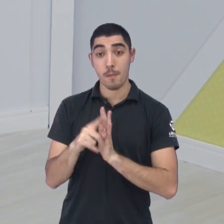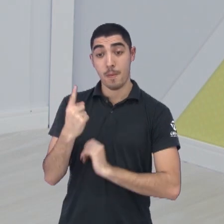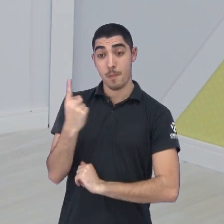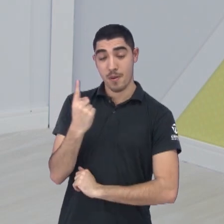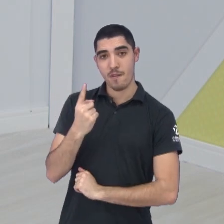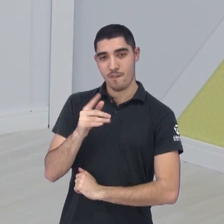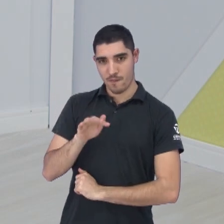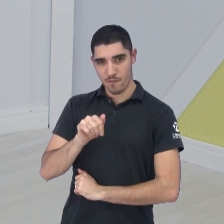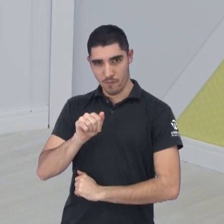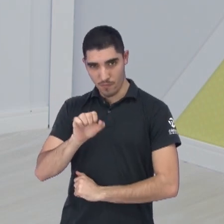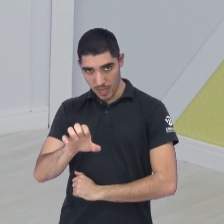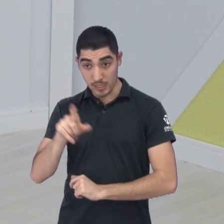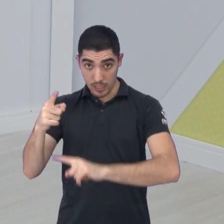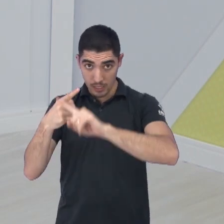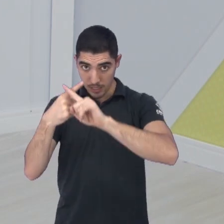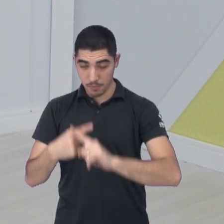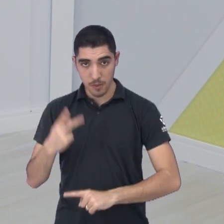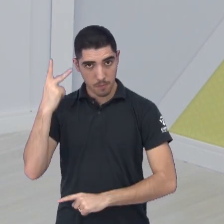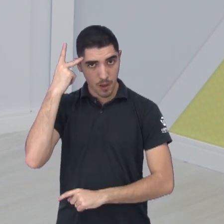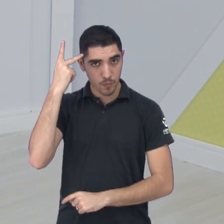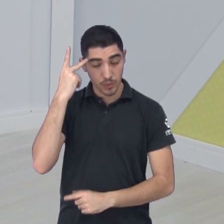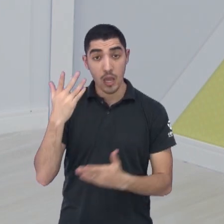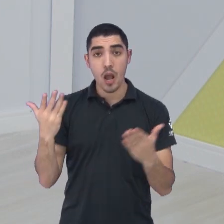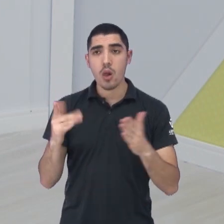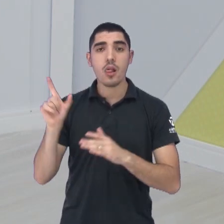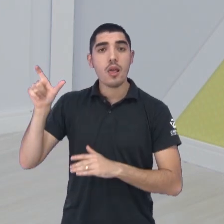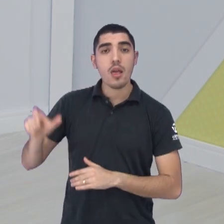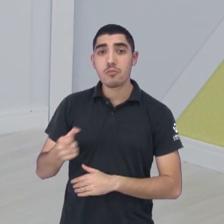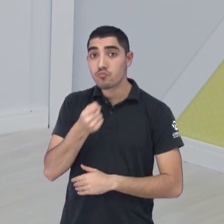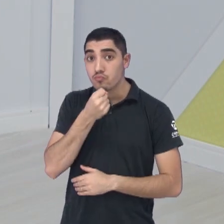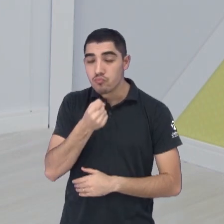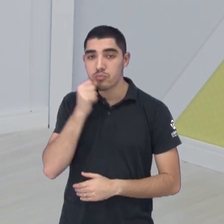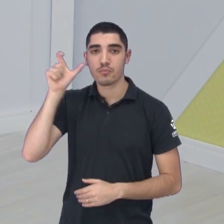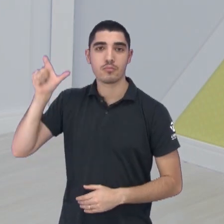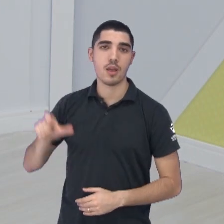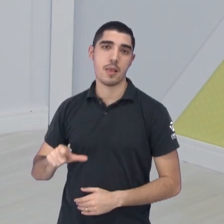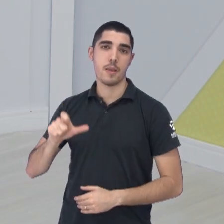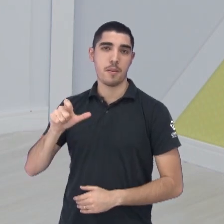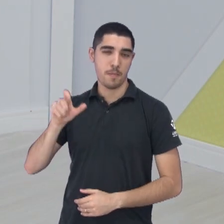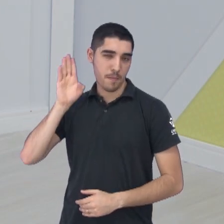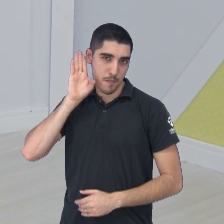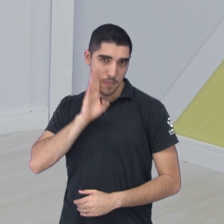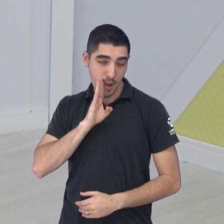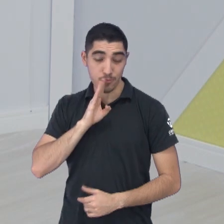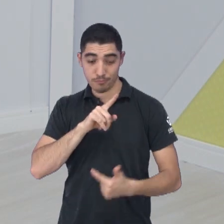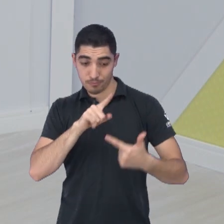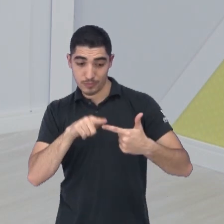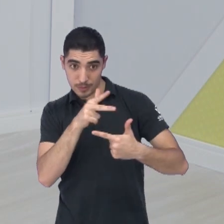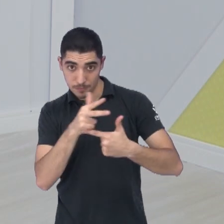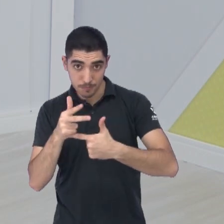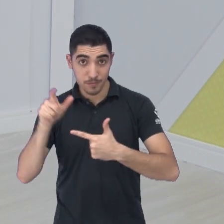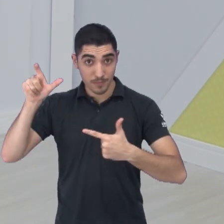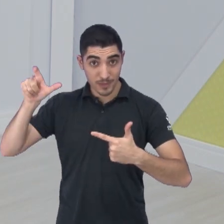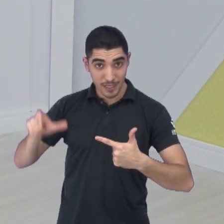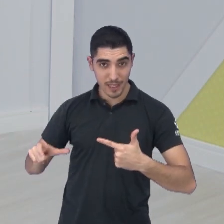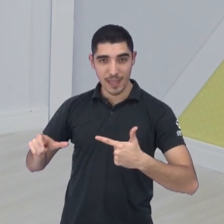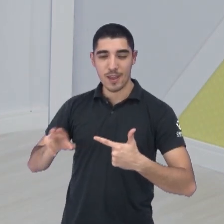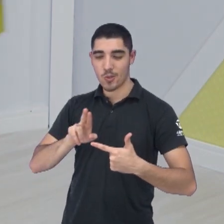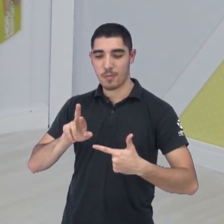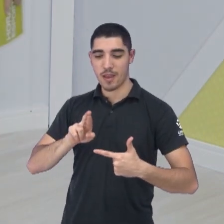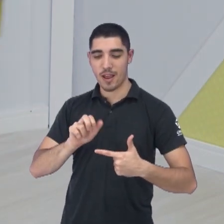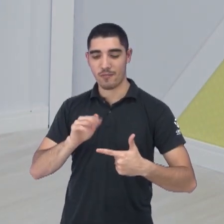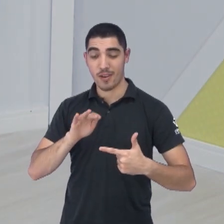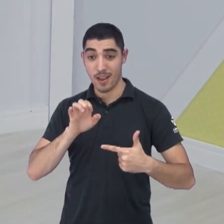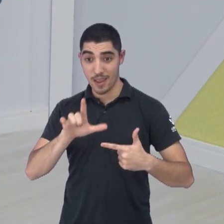do Campeonato Paulista. Quem traz as informações para você é o nosso repórter Paulo Ricardo. As imagens são do nosso ginasta Rafael